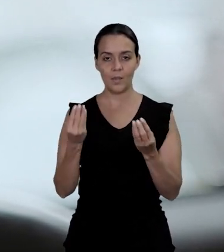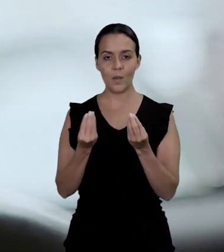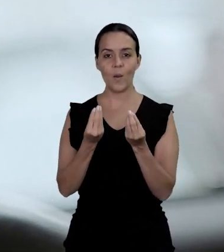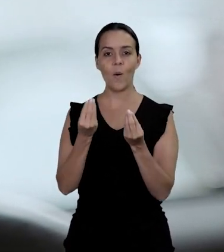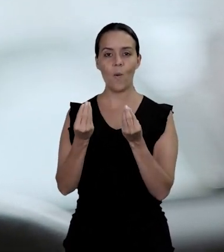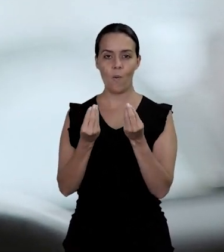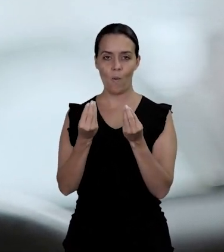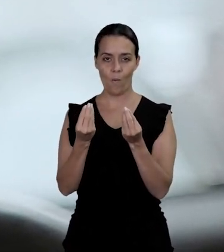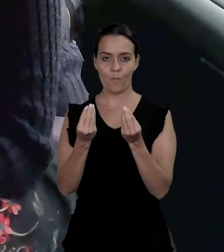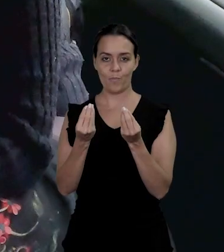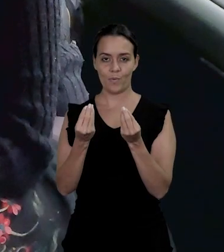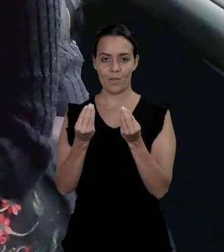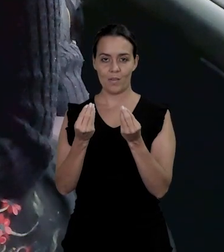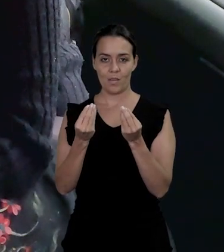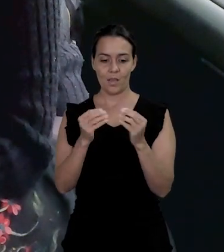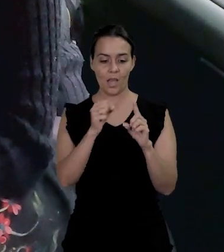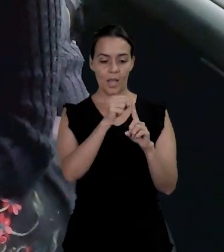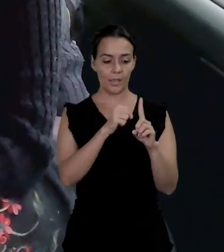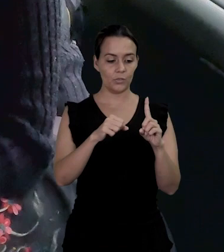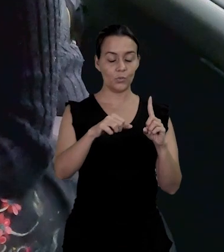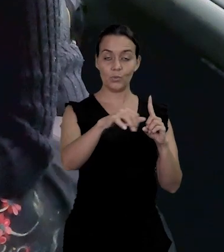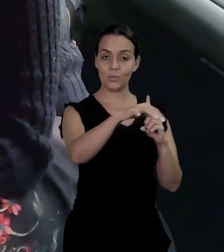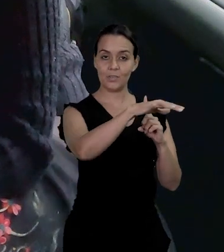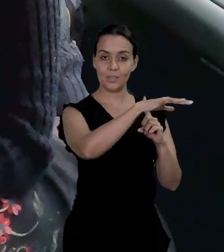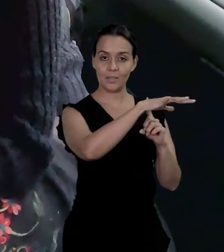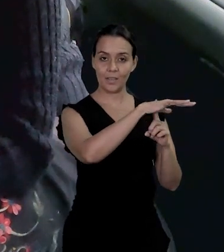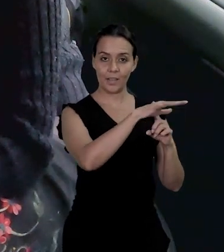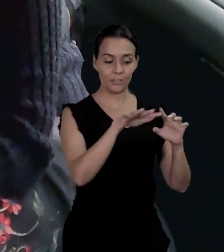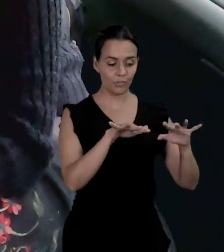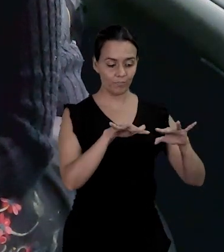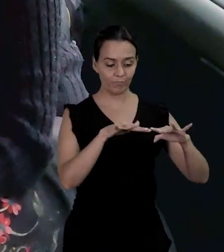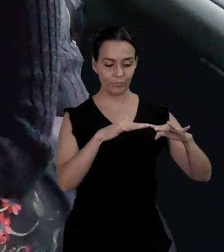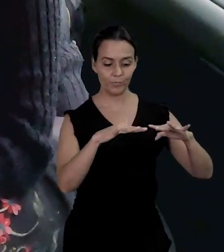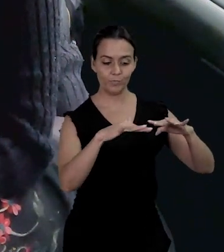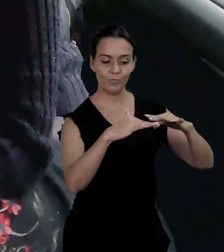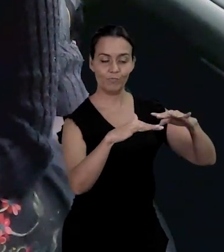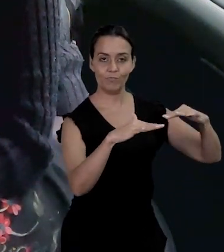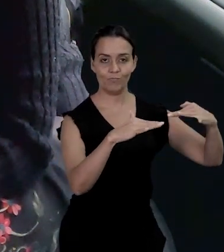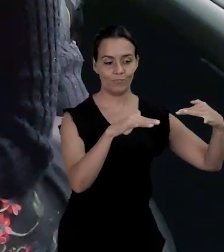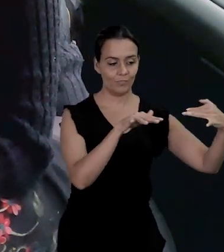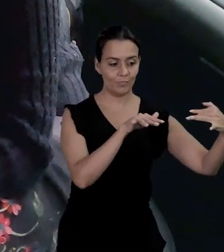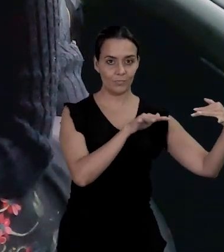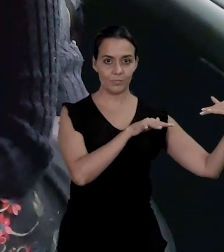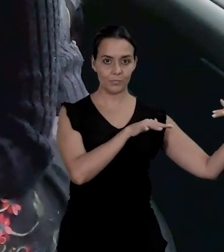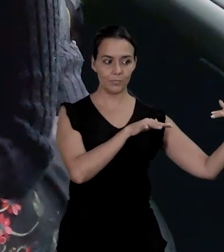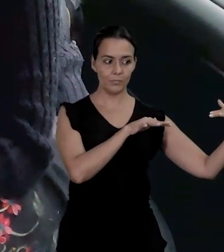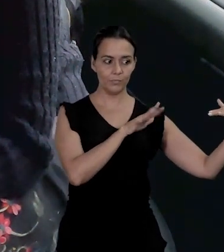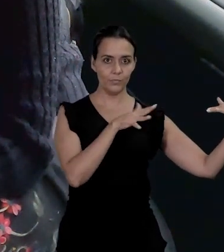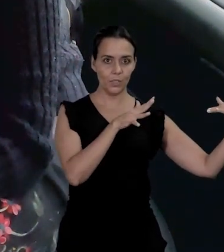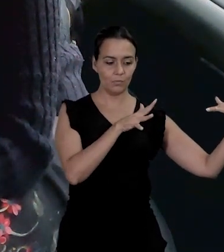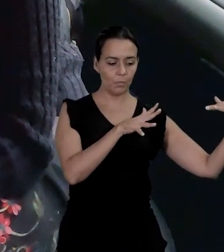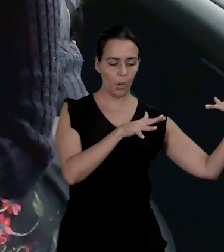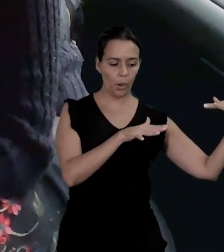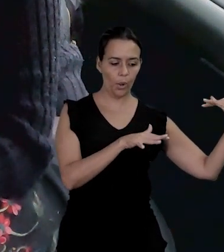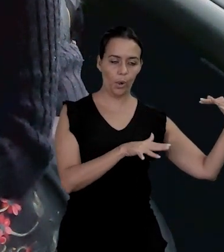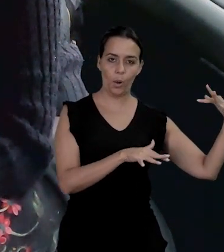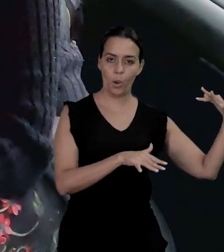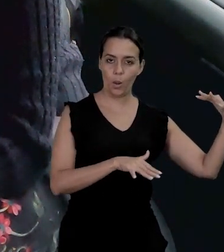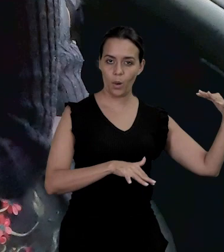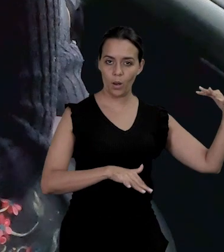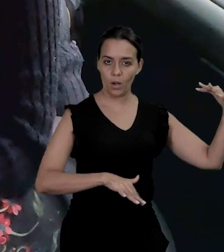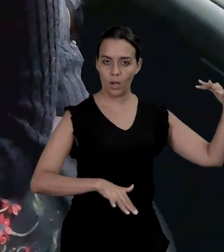a família como sendo uma célula na qual a sociedade vai se estruturando. Então você teria uma